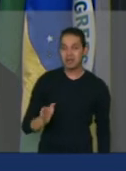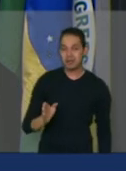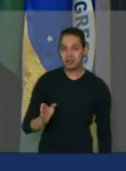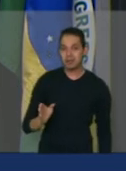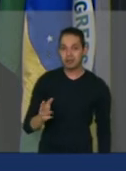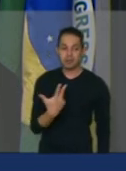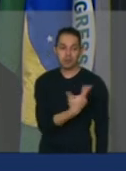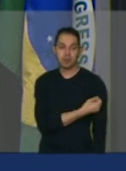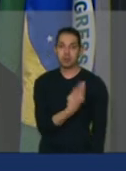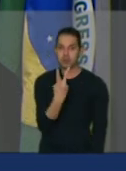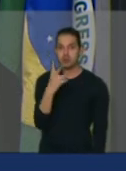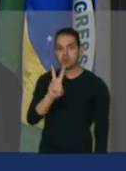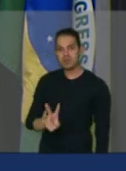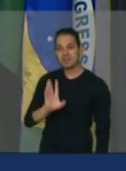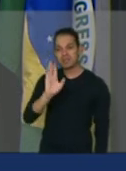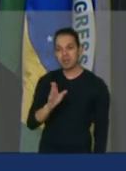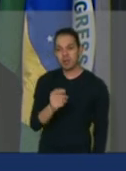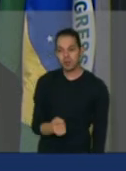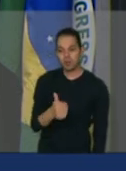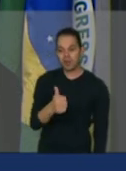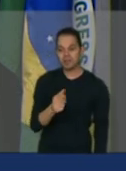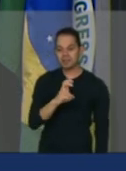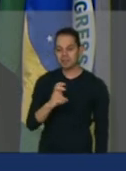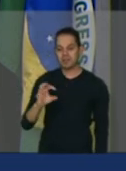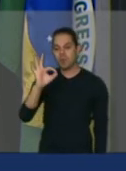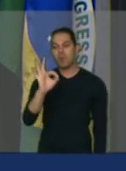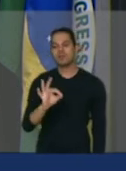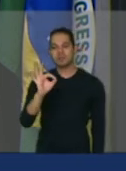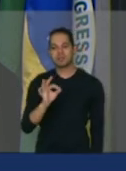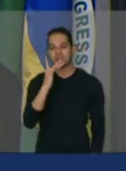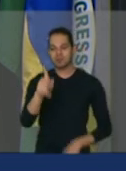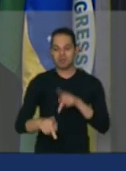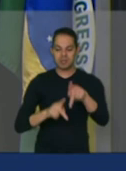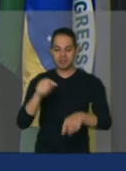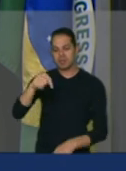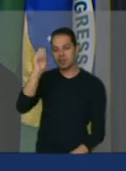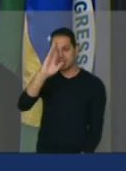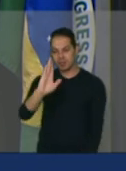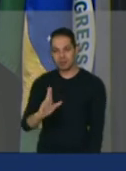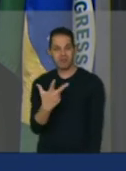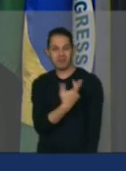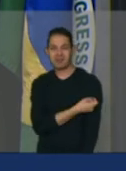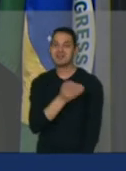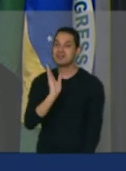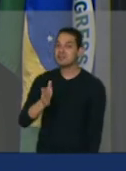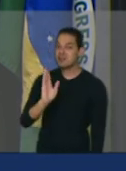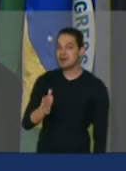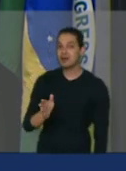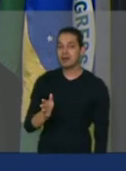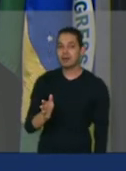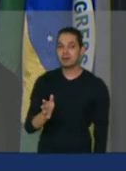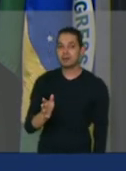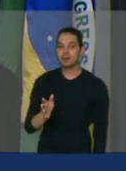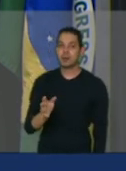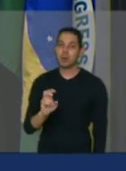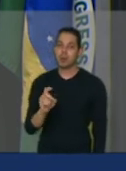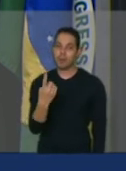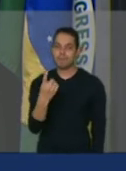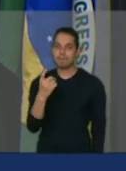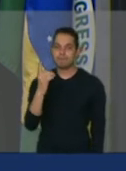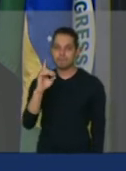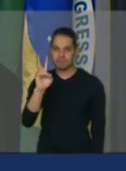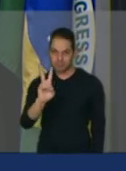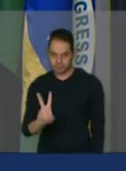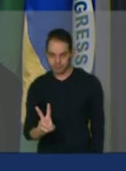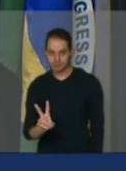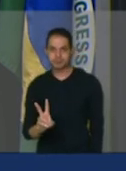segunda dose. Quase 55% da população já está vacinada com a primeira dose. São narrativas